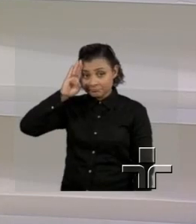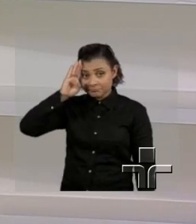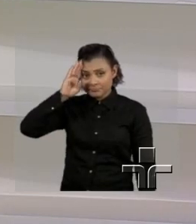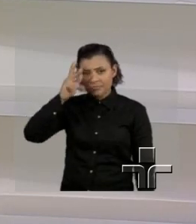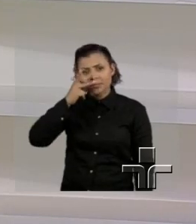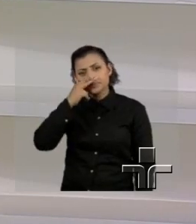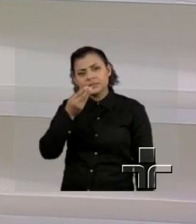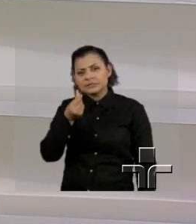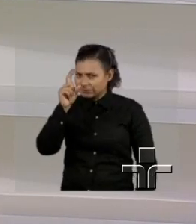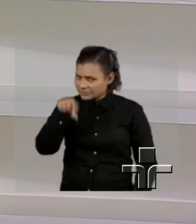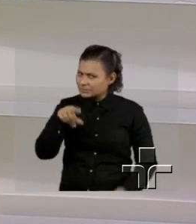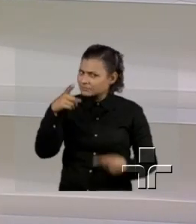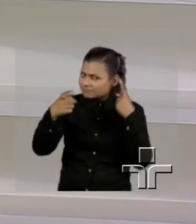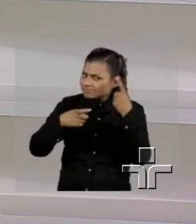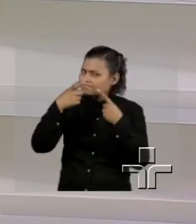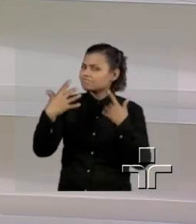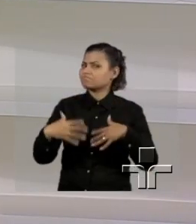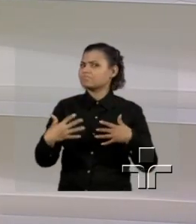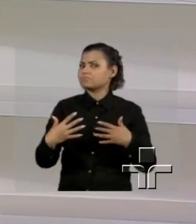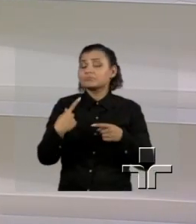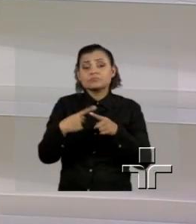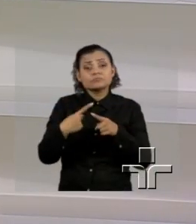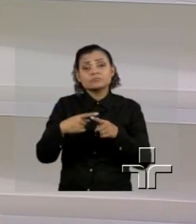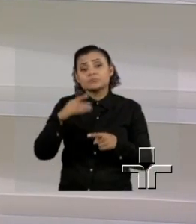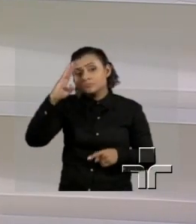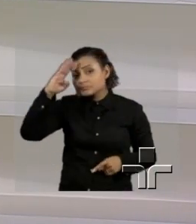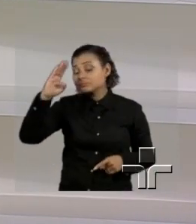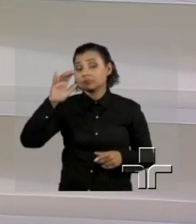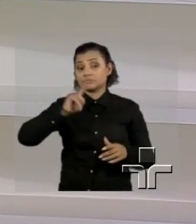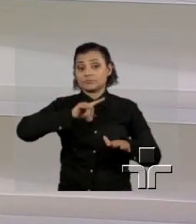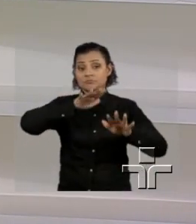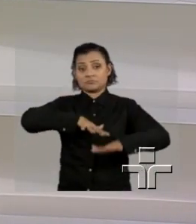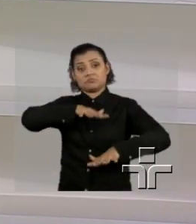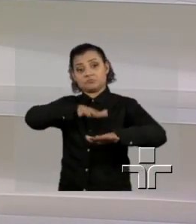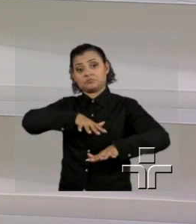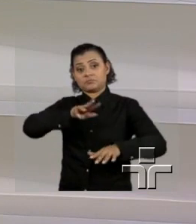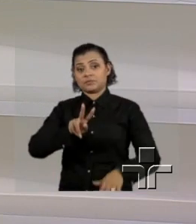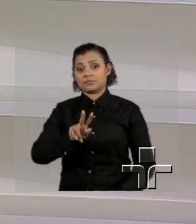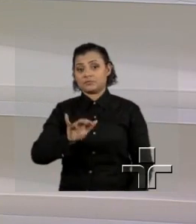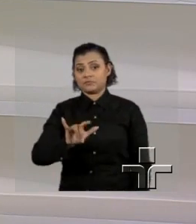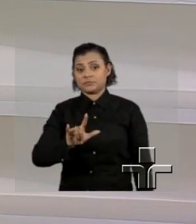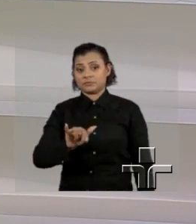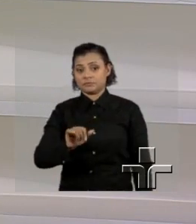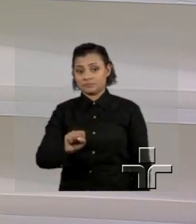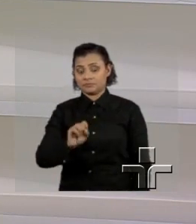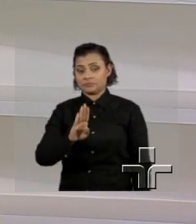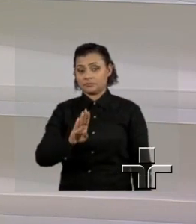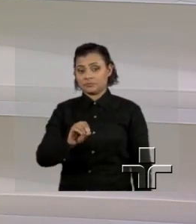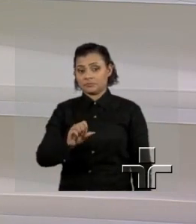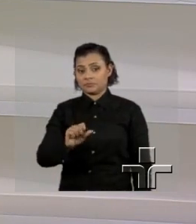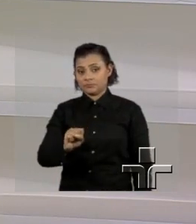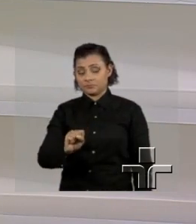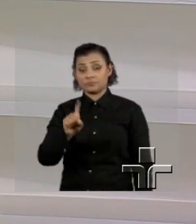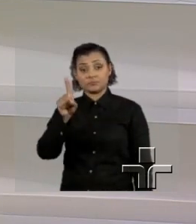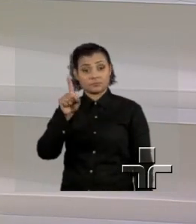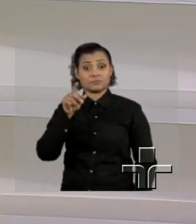diferente. Então, e aqui também, o Eurico Gaspar Dutra, né? É o Dutra. Foi eleito Dutra também.